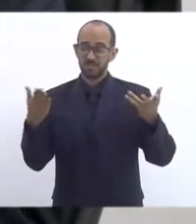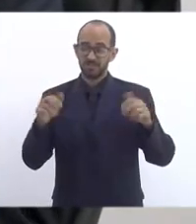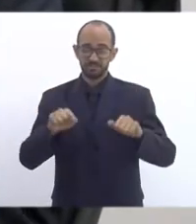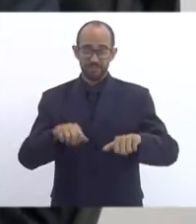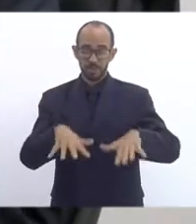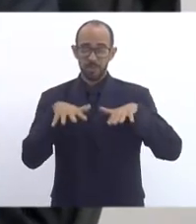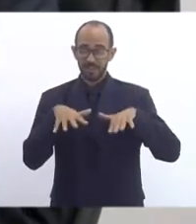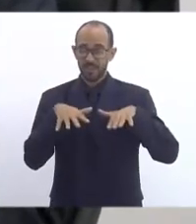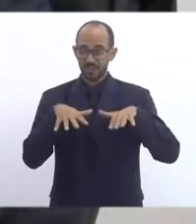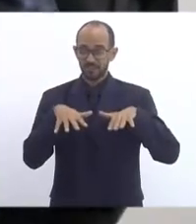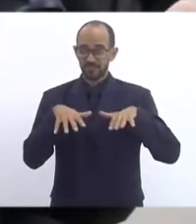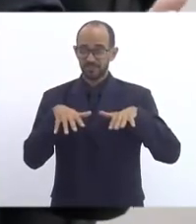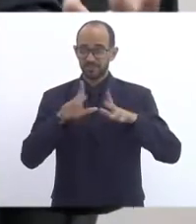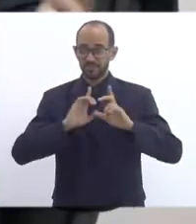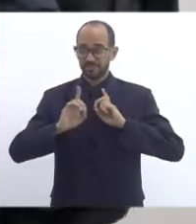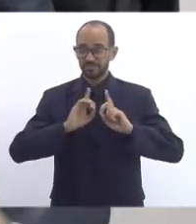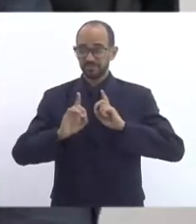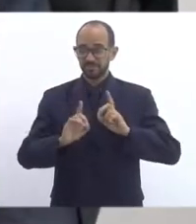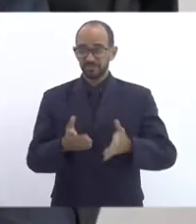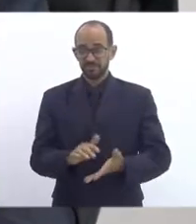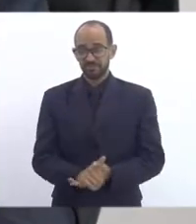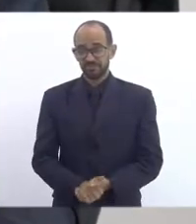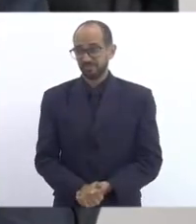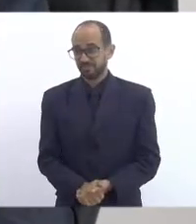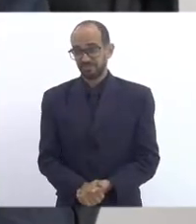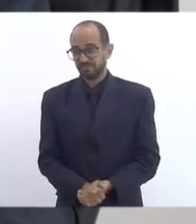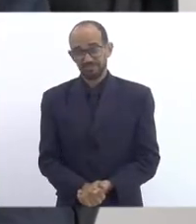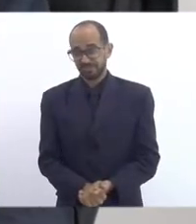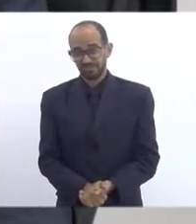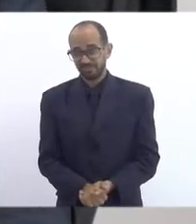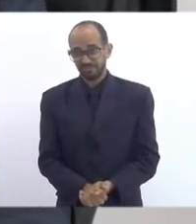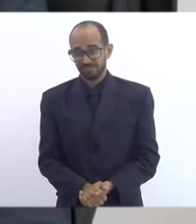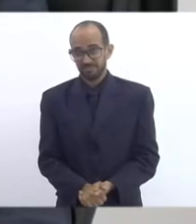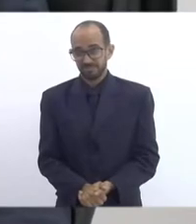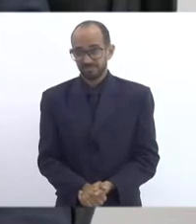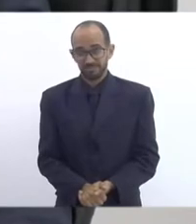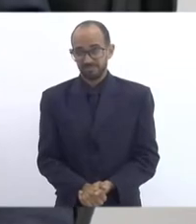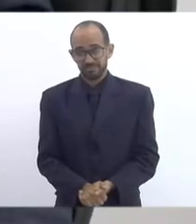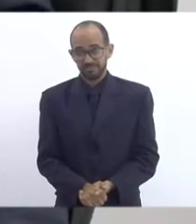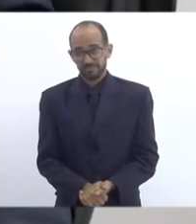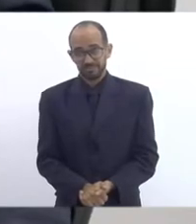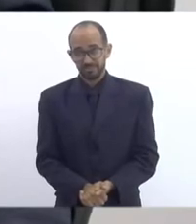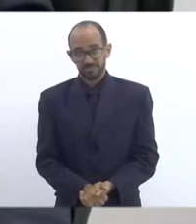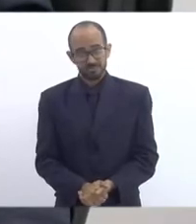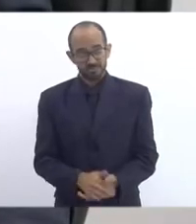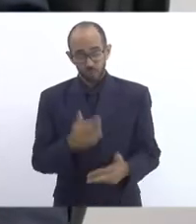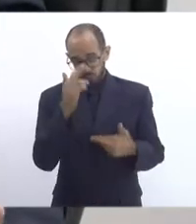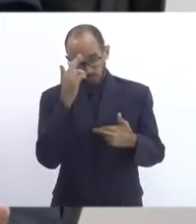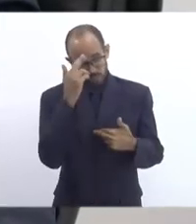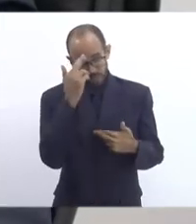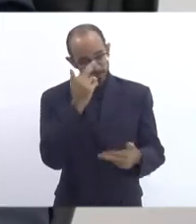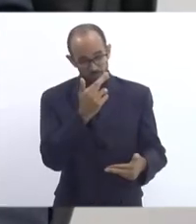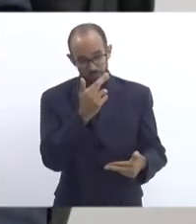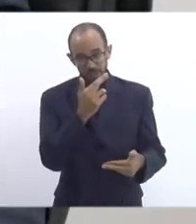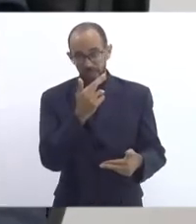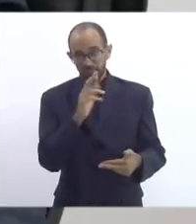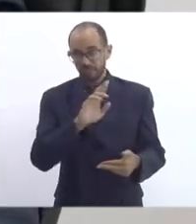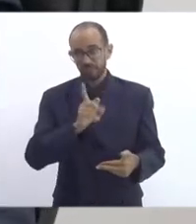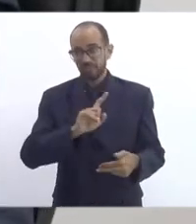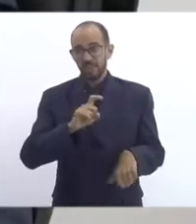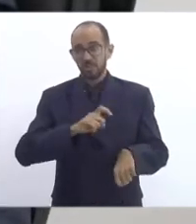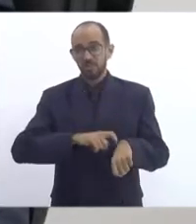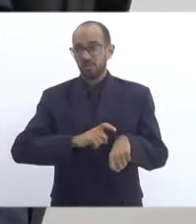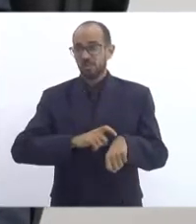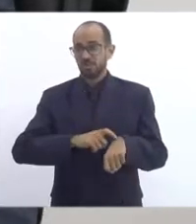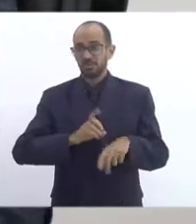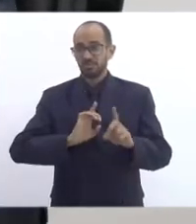uma não discussão. Tem nada errado, não. Que não. Com todo respeito. Não é para ser politizado isso,